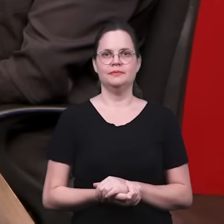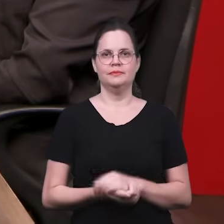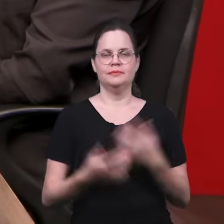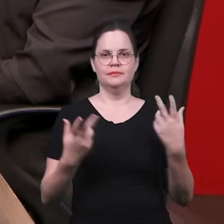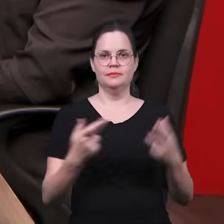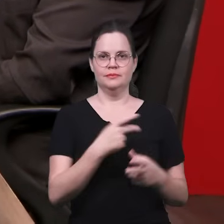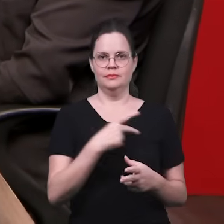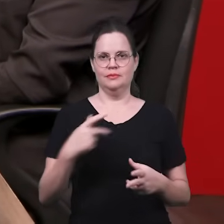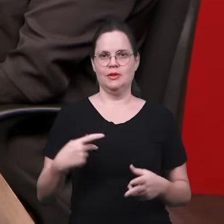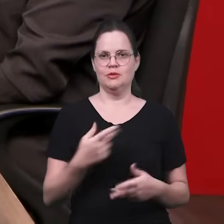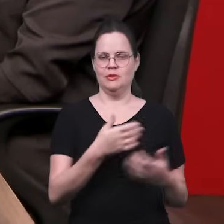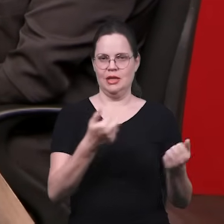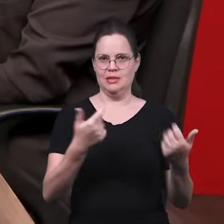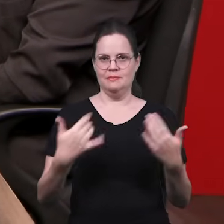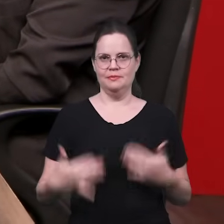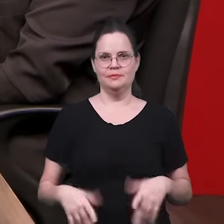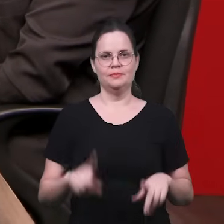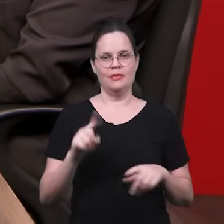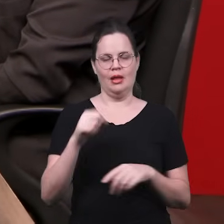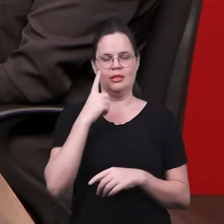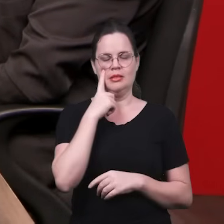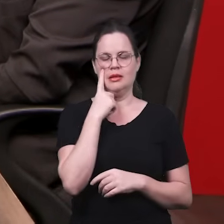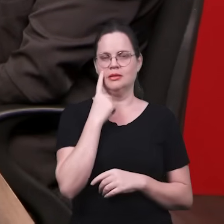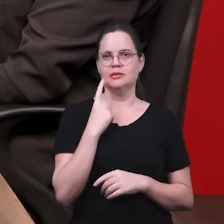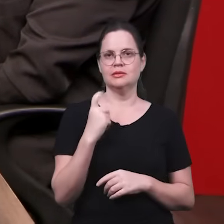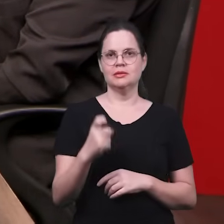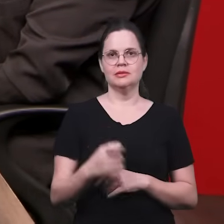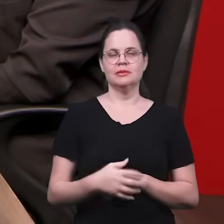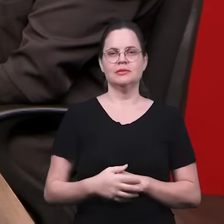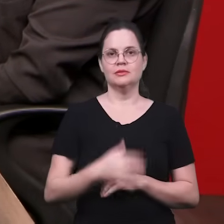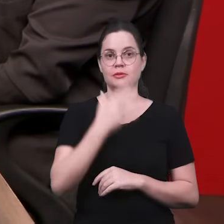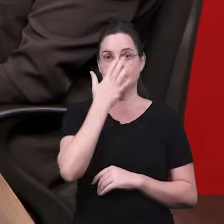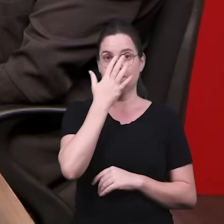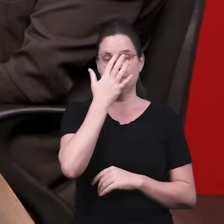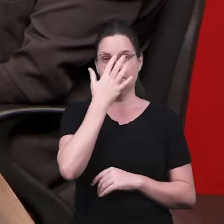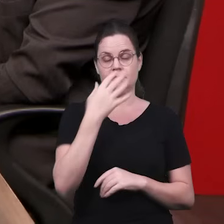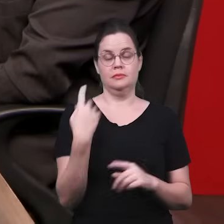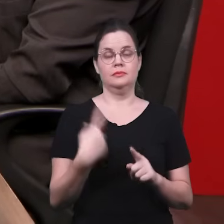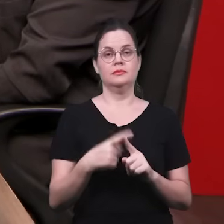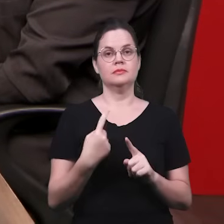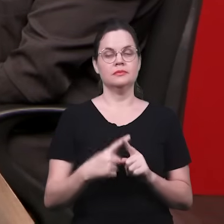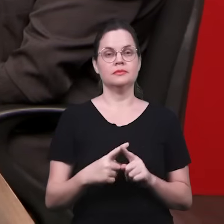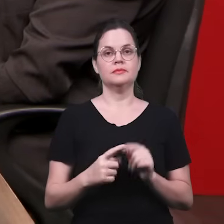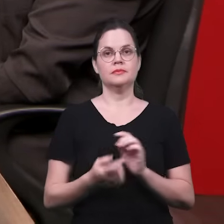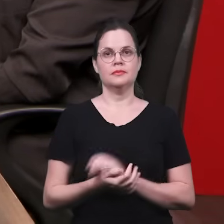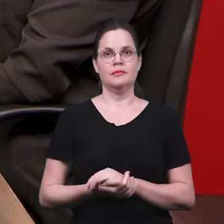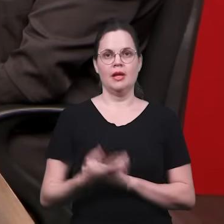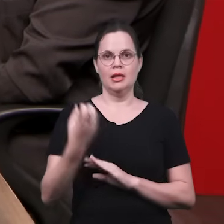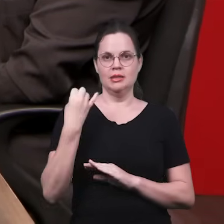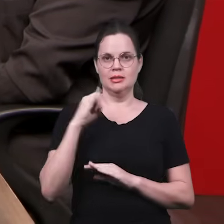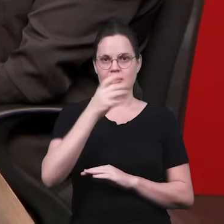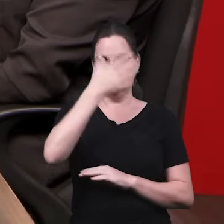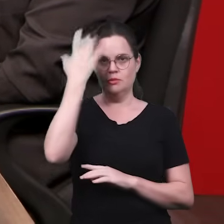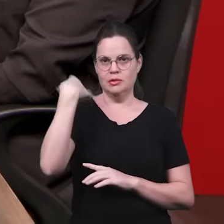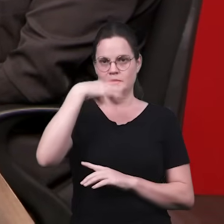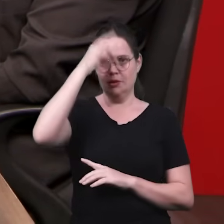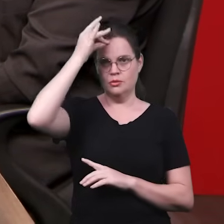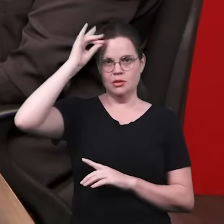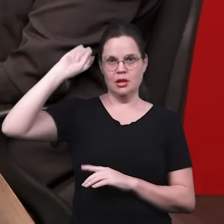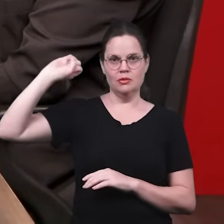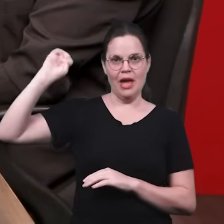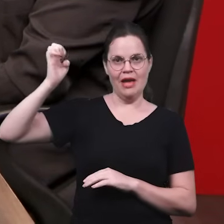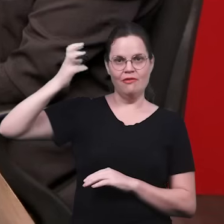colocando aqui para nós é muito interessante, né? Porque, na realidade, sem o Espírito Santo,